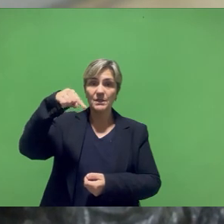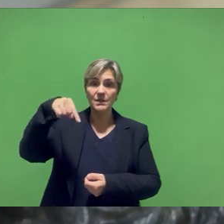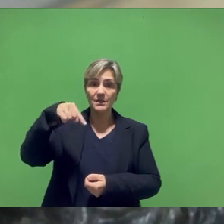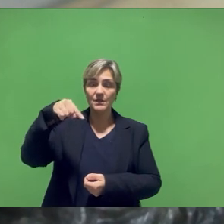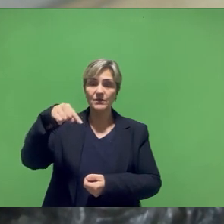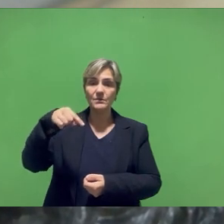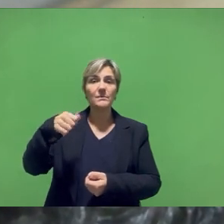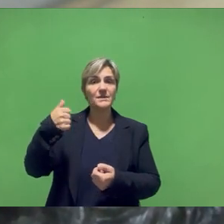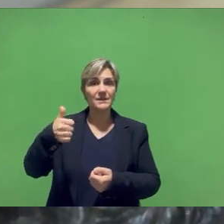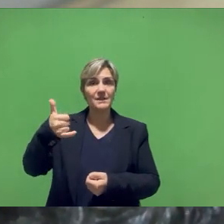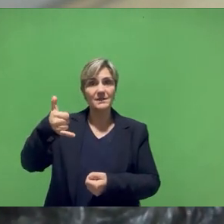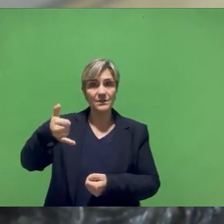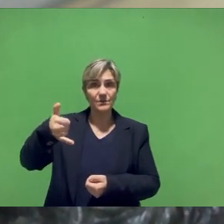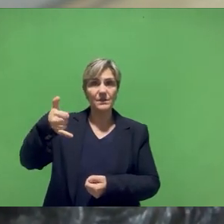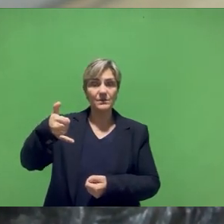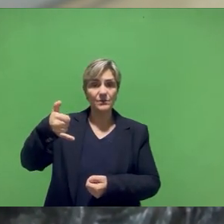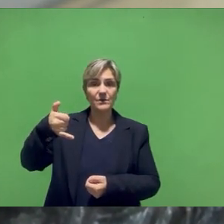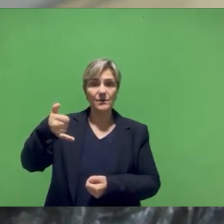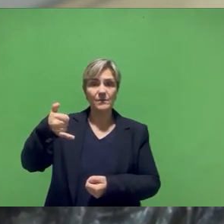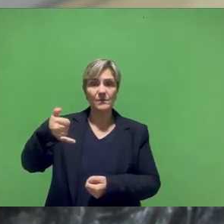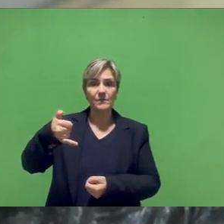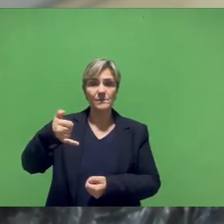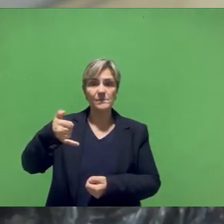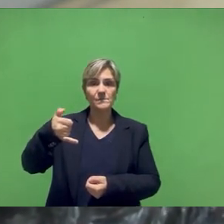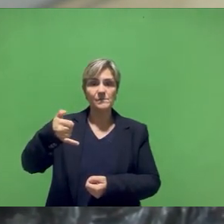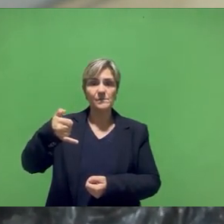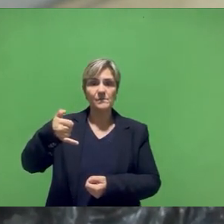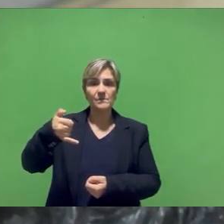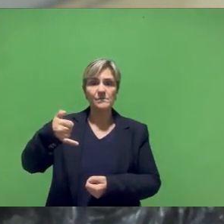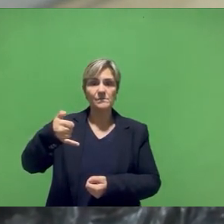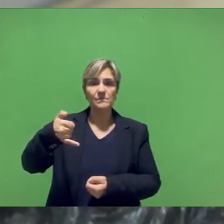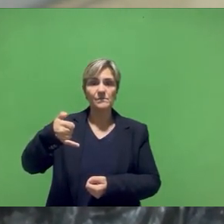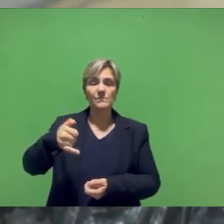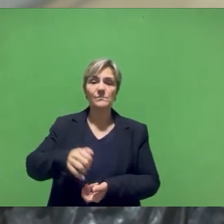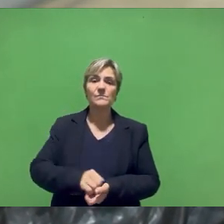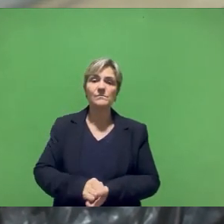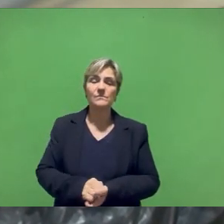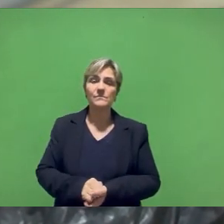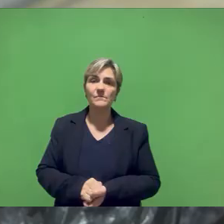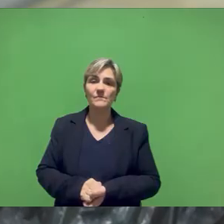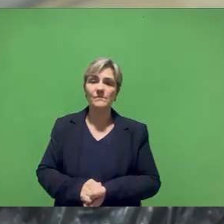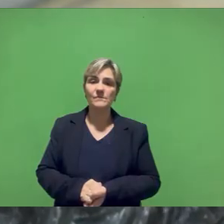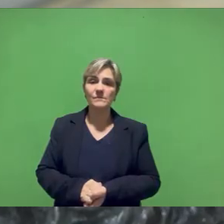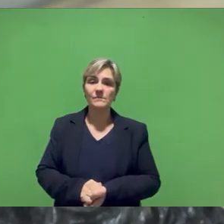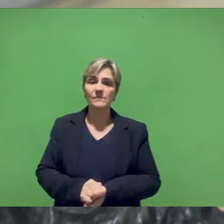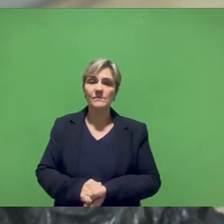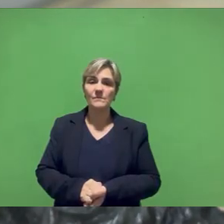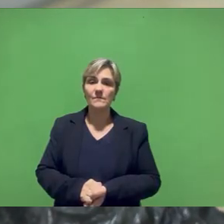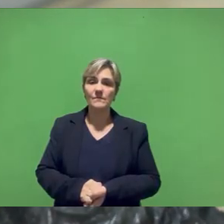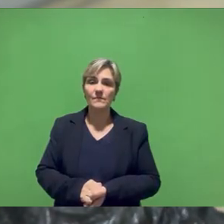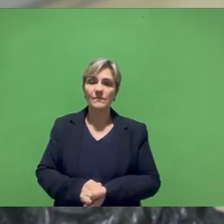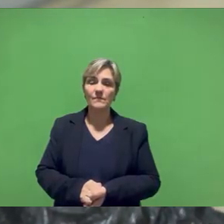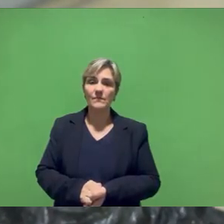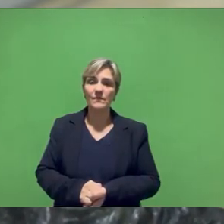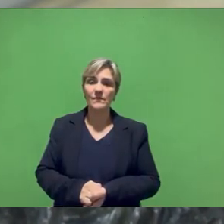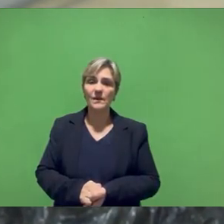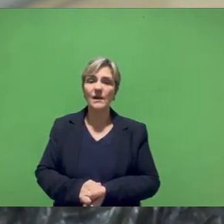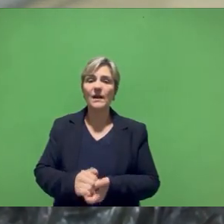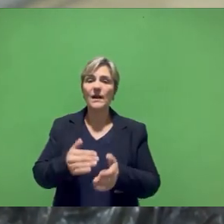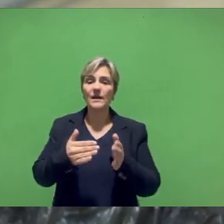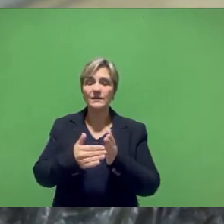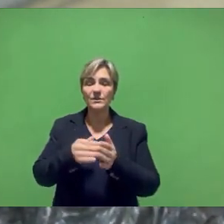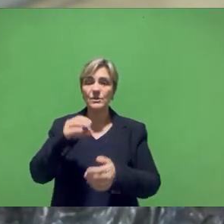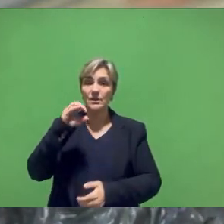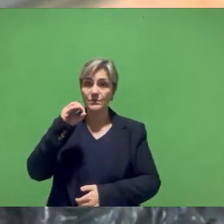ele tá fazendo, tem que ficar segurando, tem que ficar apertando, ó. Fica apertando o botãozinho e ele vai dando a resistência que é girando.